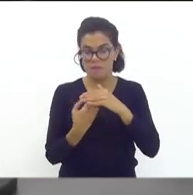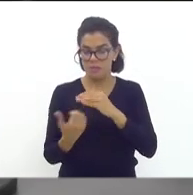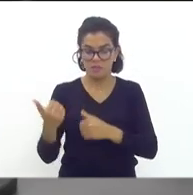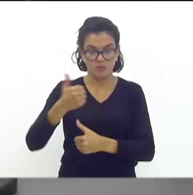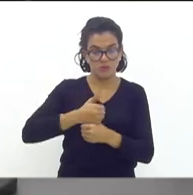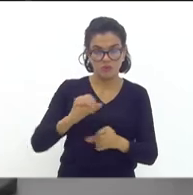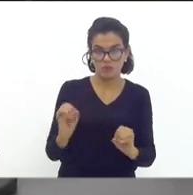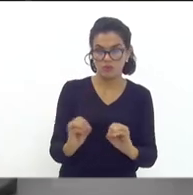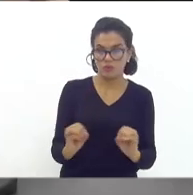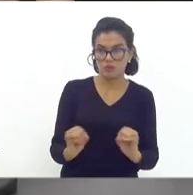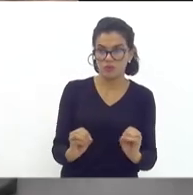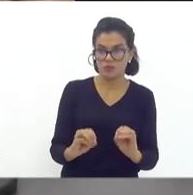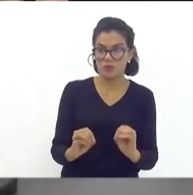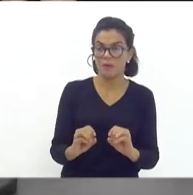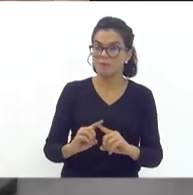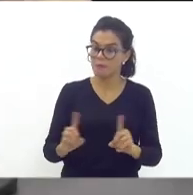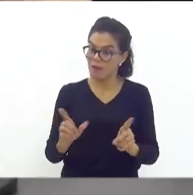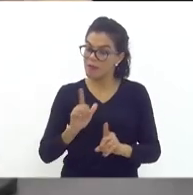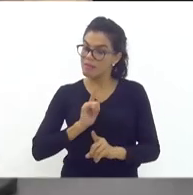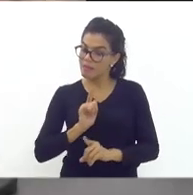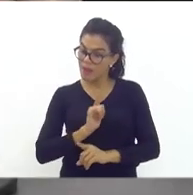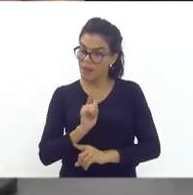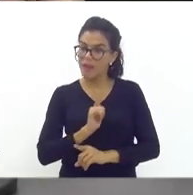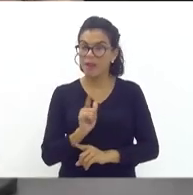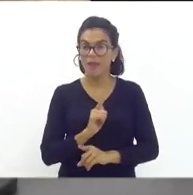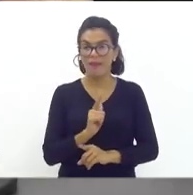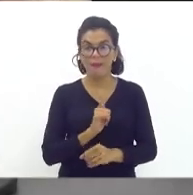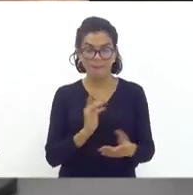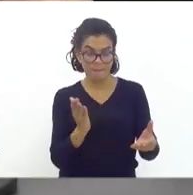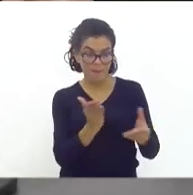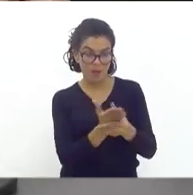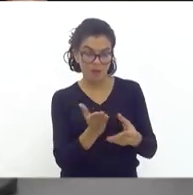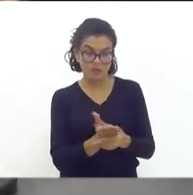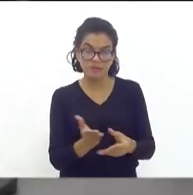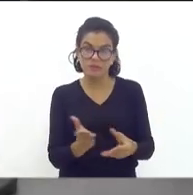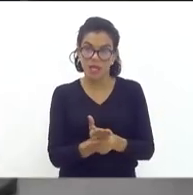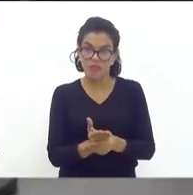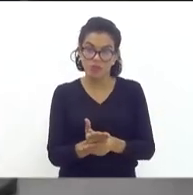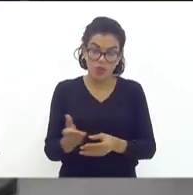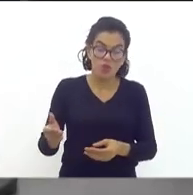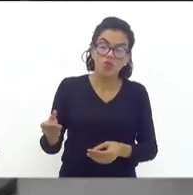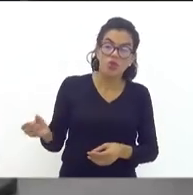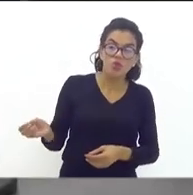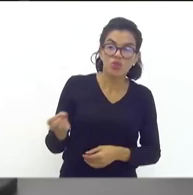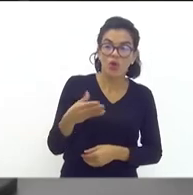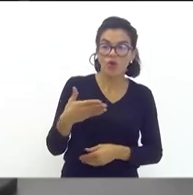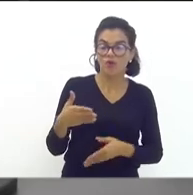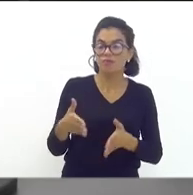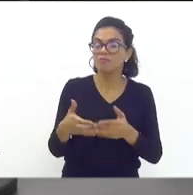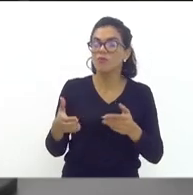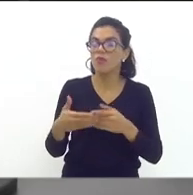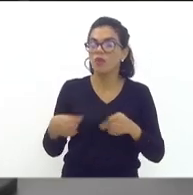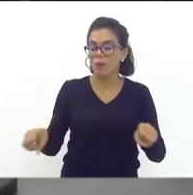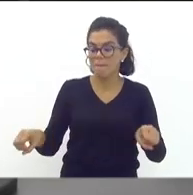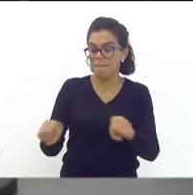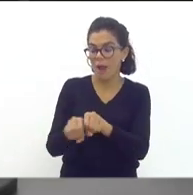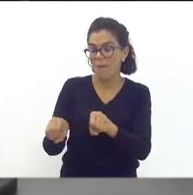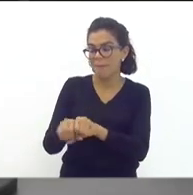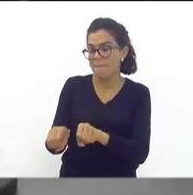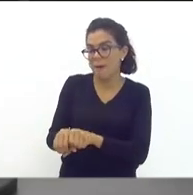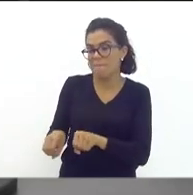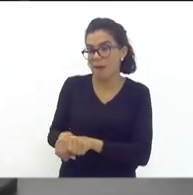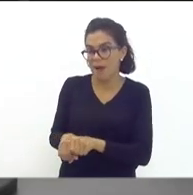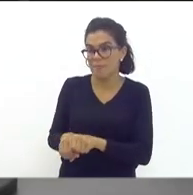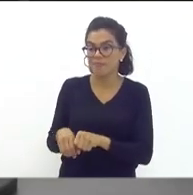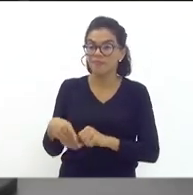agora existem processos de postos novos pedindo ligação O que que a gente vai fazer